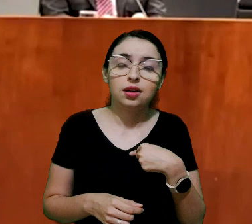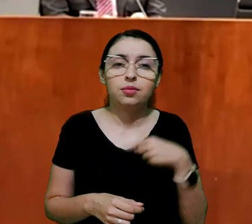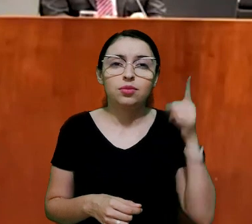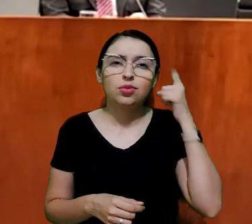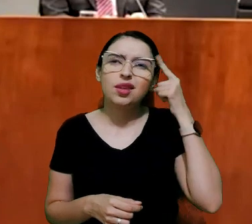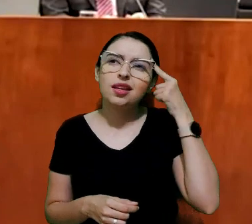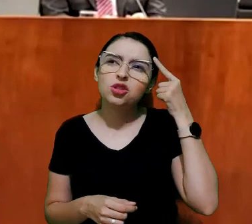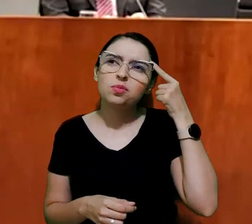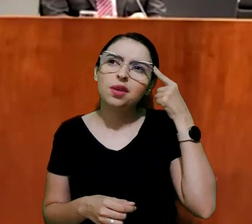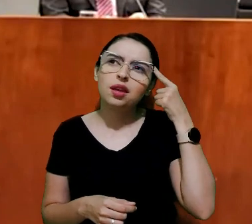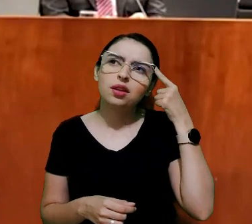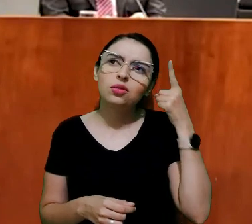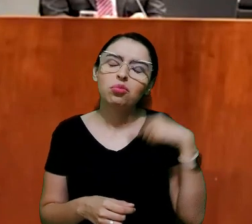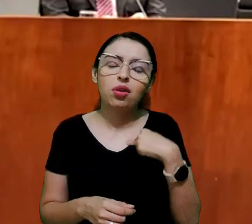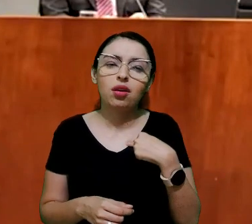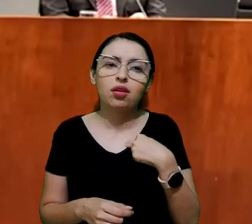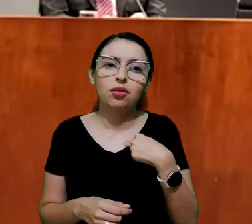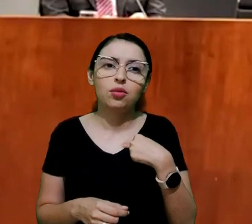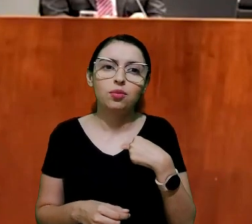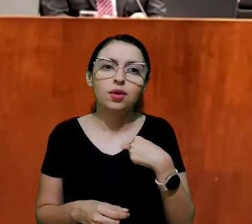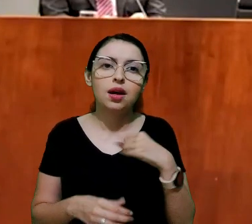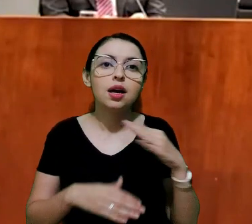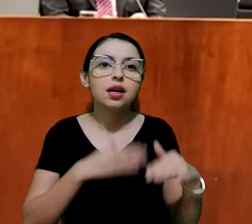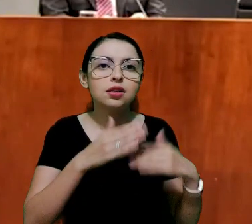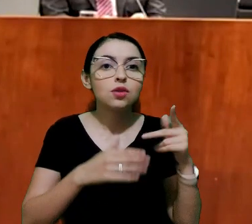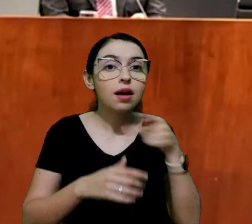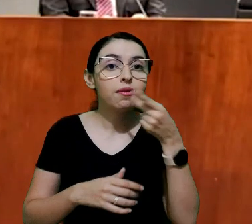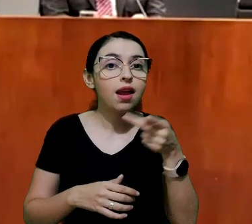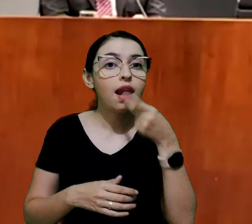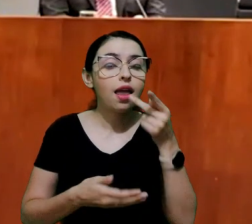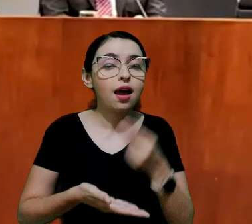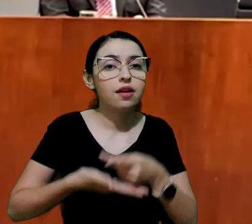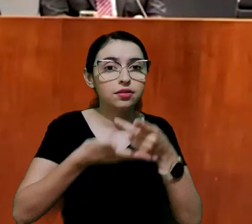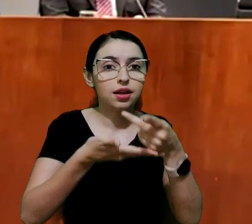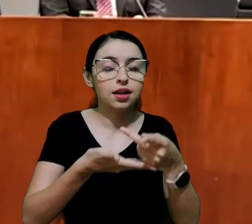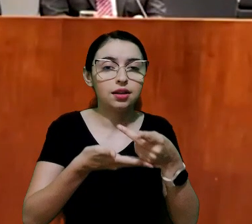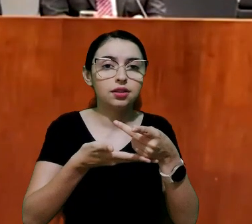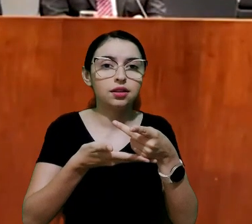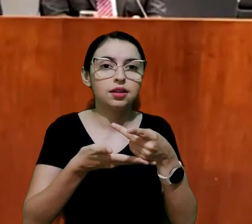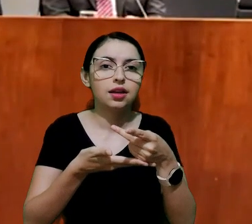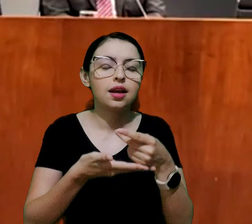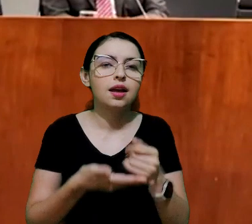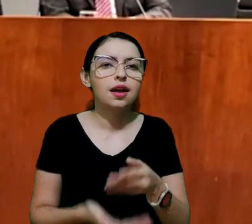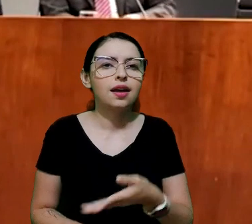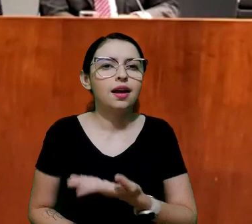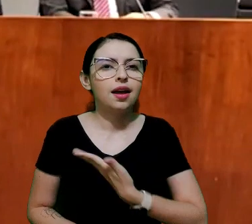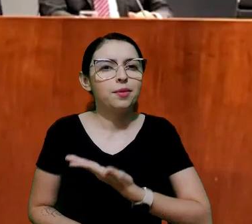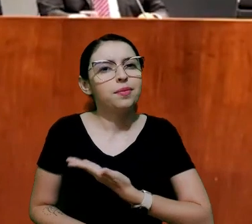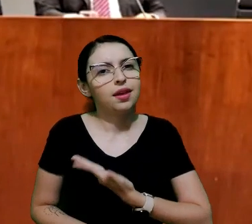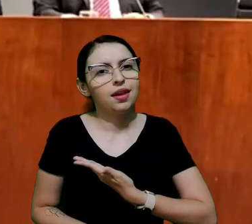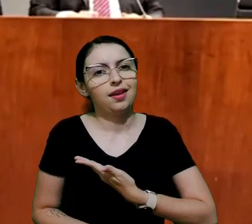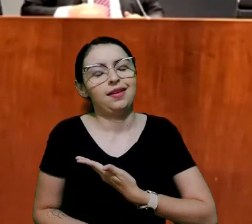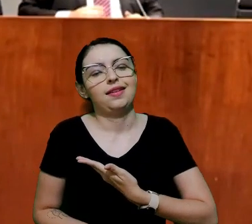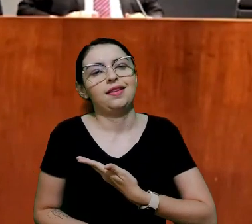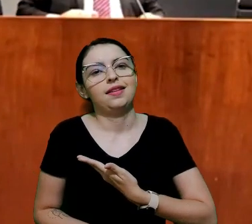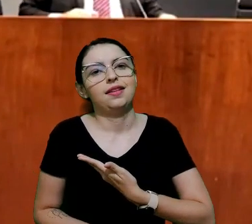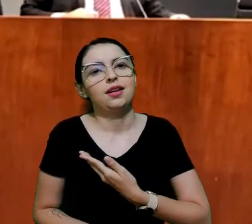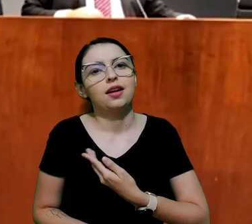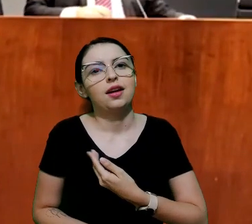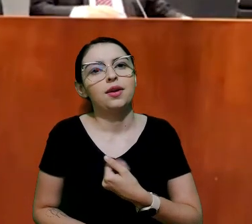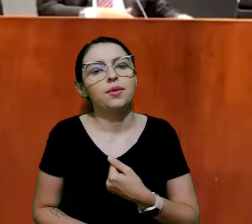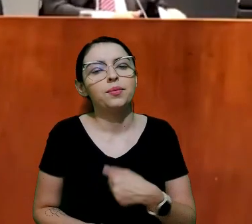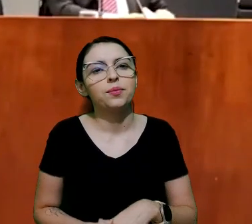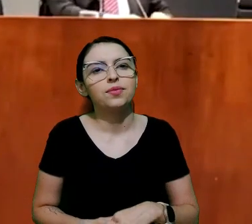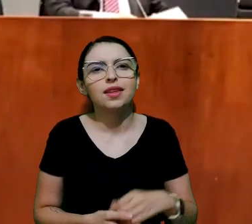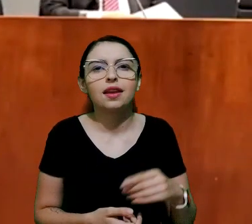reflexões, já vou passar aqui a palavra à minha querida colega de procuradoria, que eu não via há